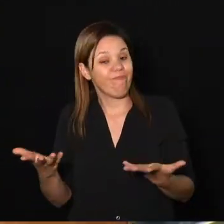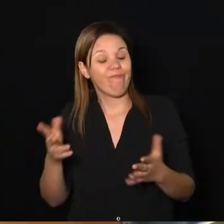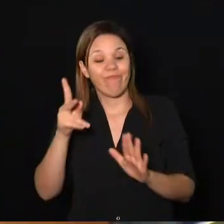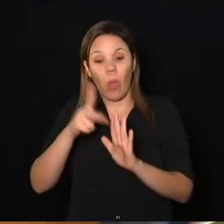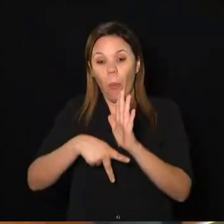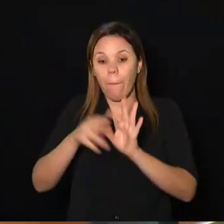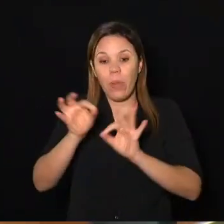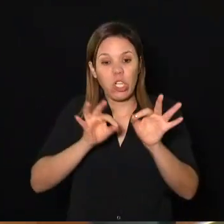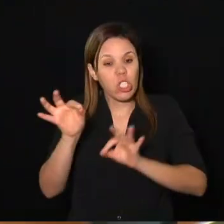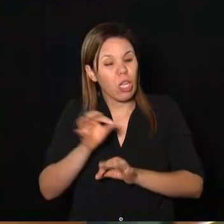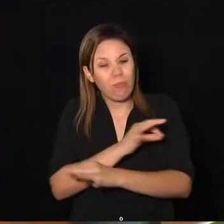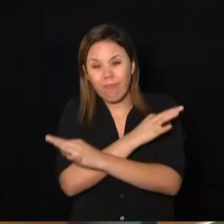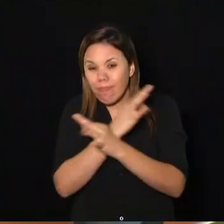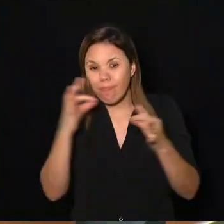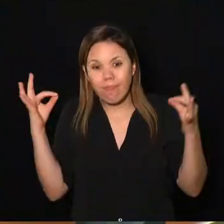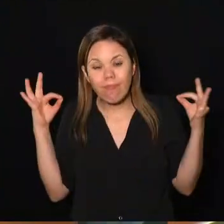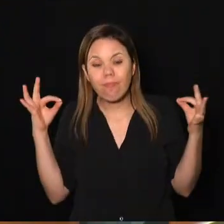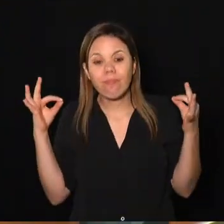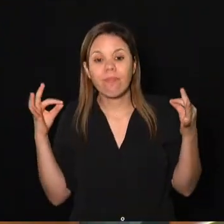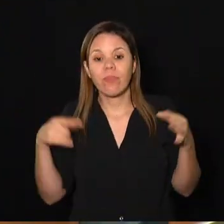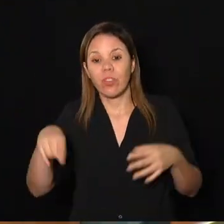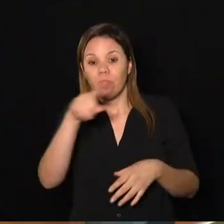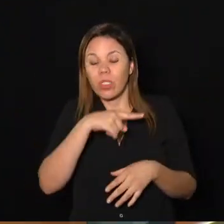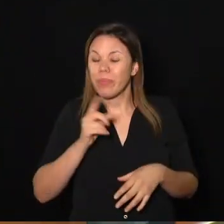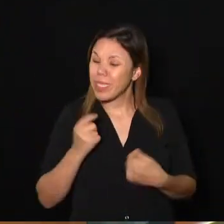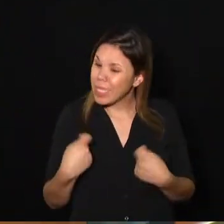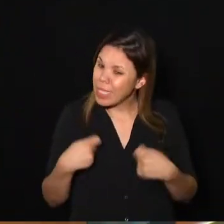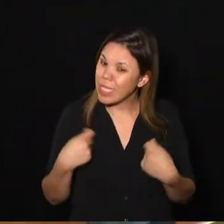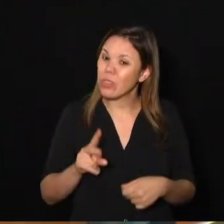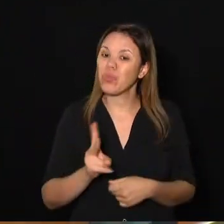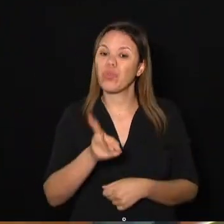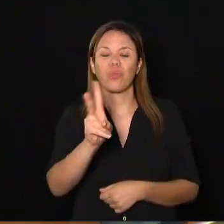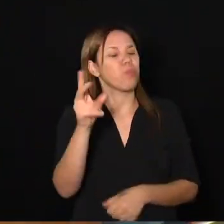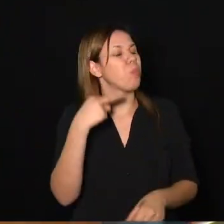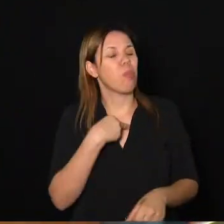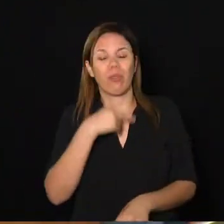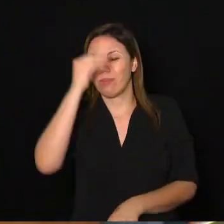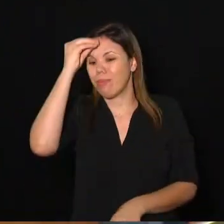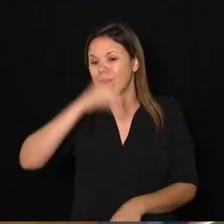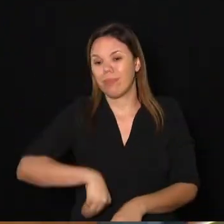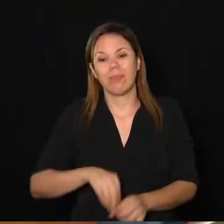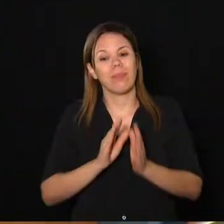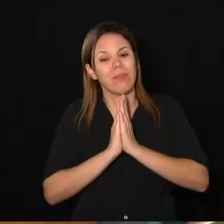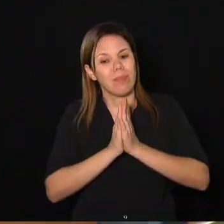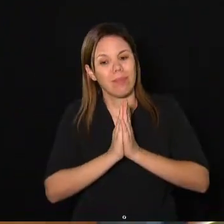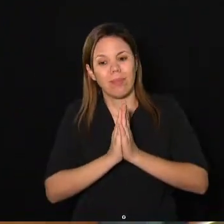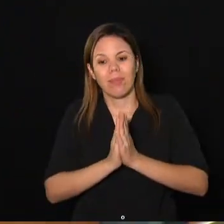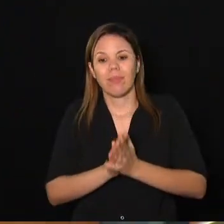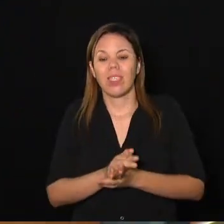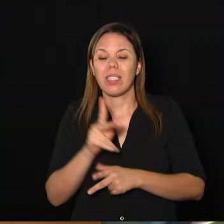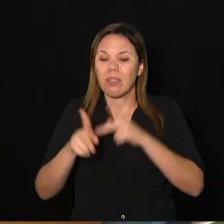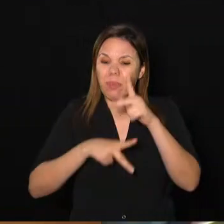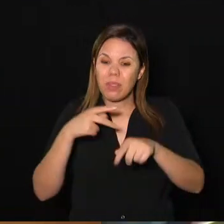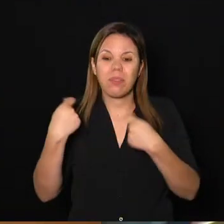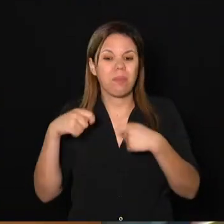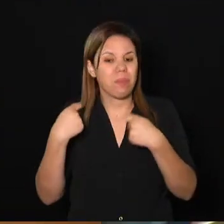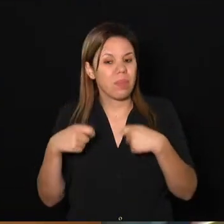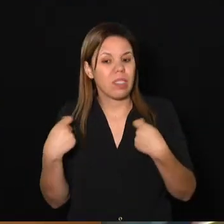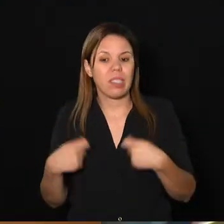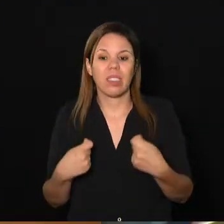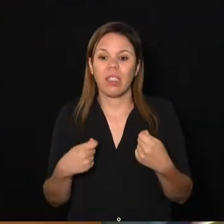vocês estão fazendo vocês tem que continuar com isso vocês não podem desistir porque essas pessoas estão precisando de